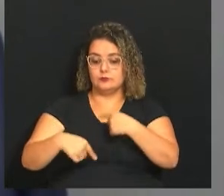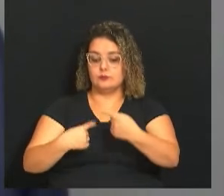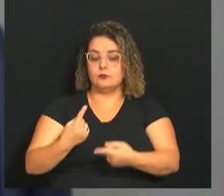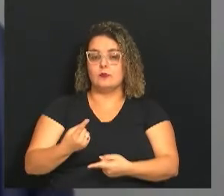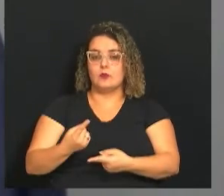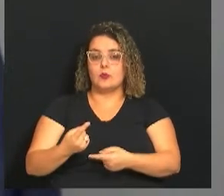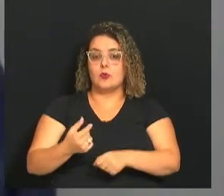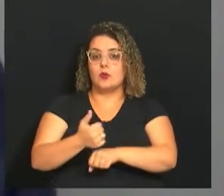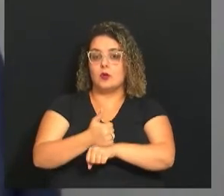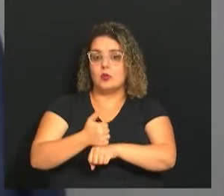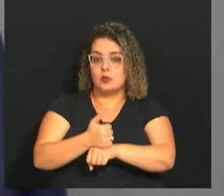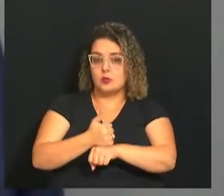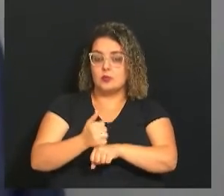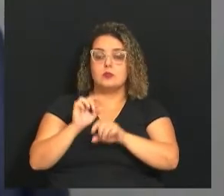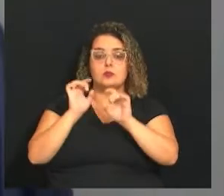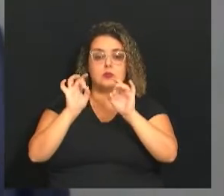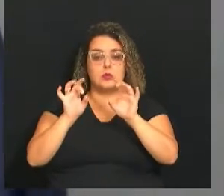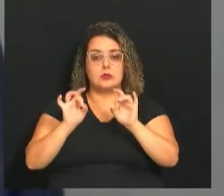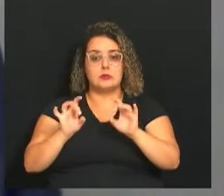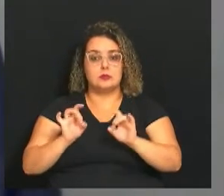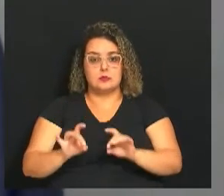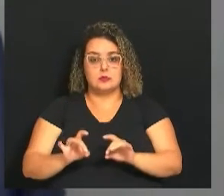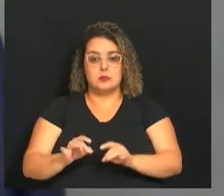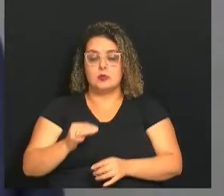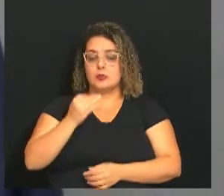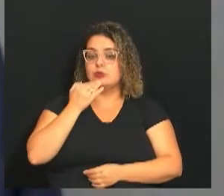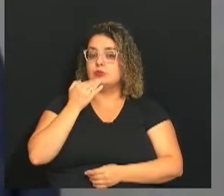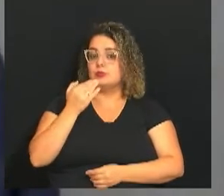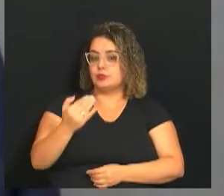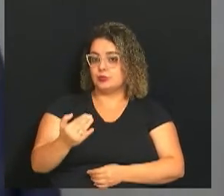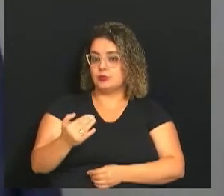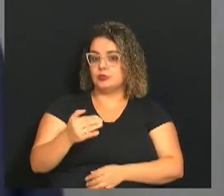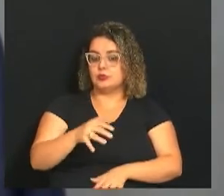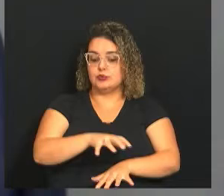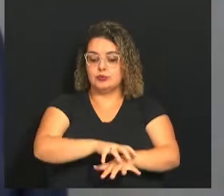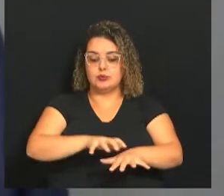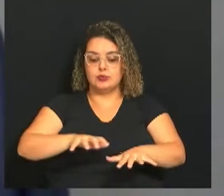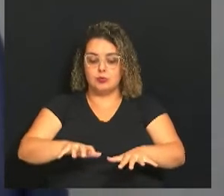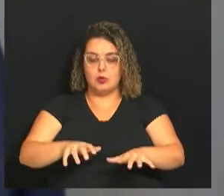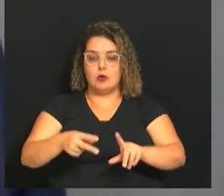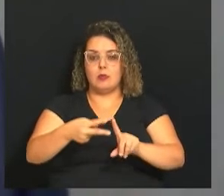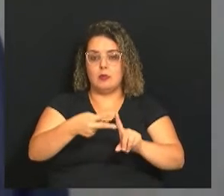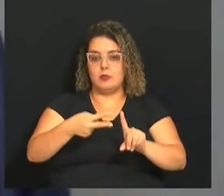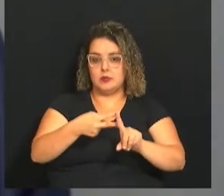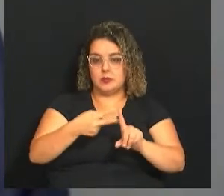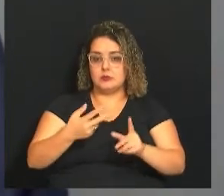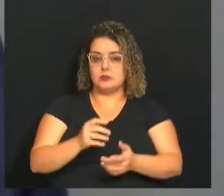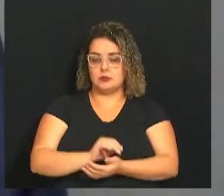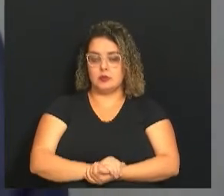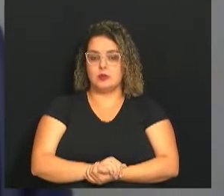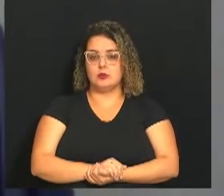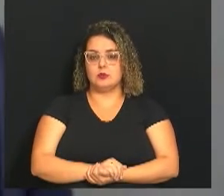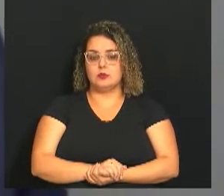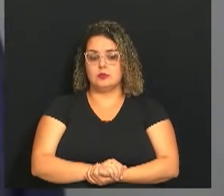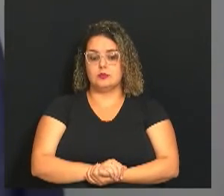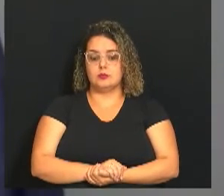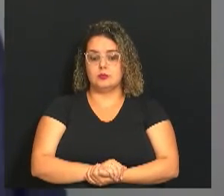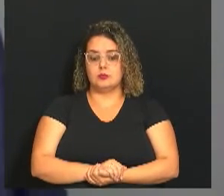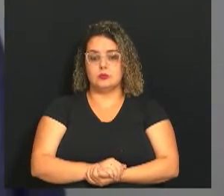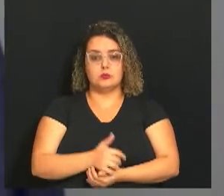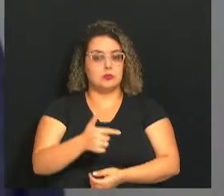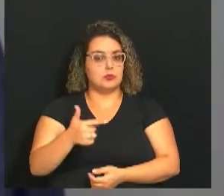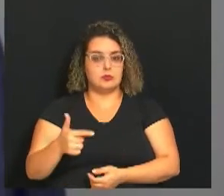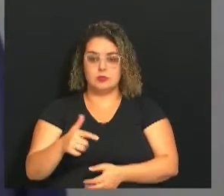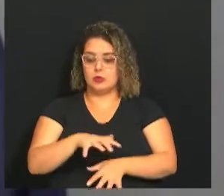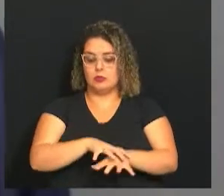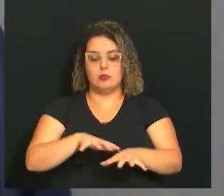profissional especializado e pedir o afastamento previdenciário. Enquanto não é feito o afastamento previdenciário,